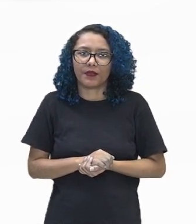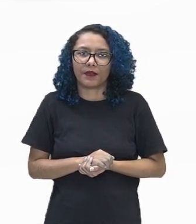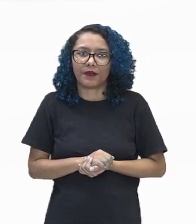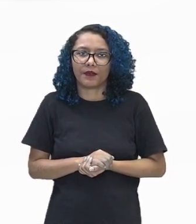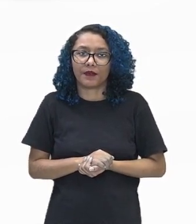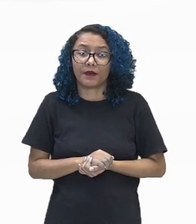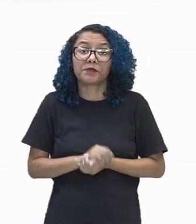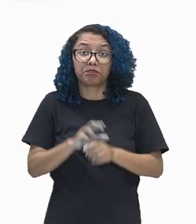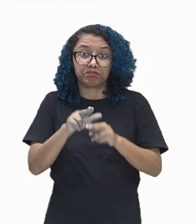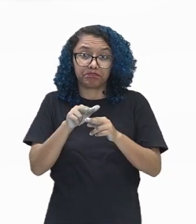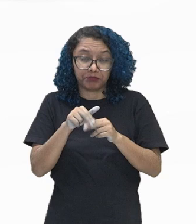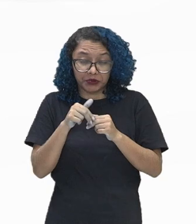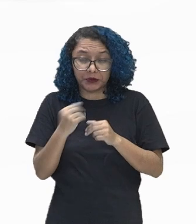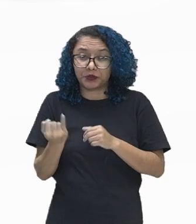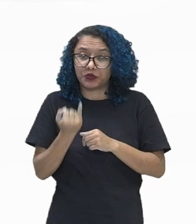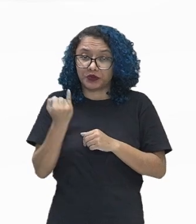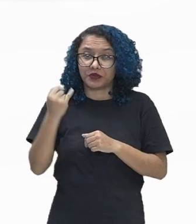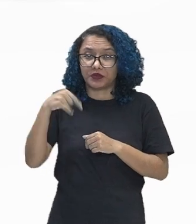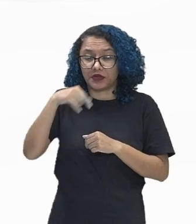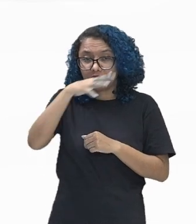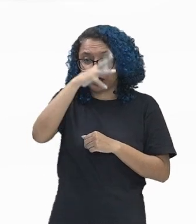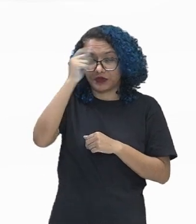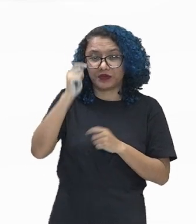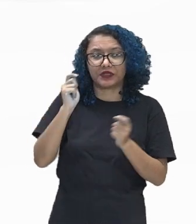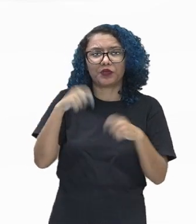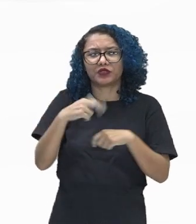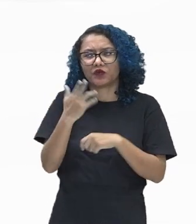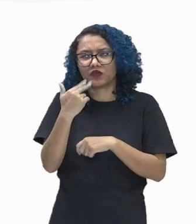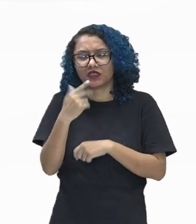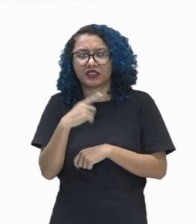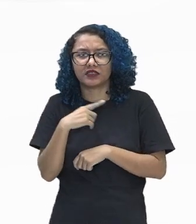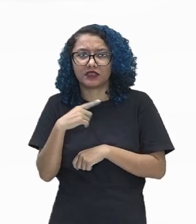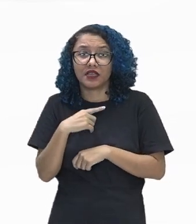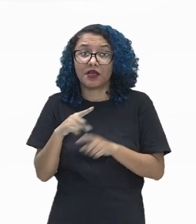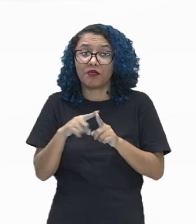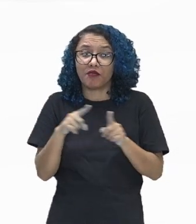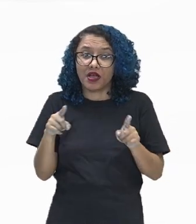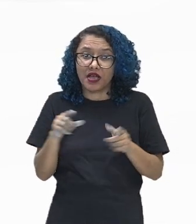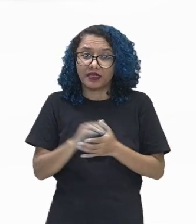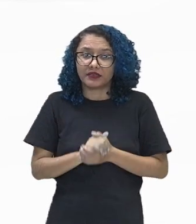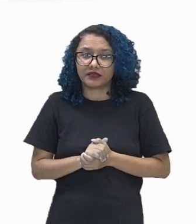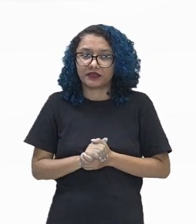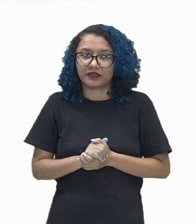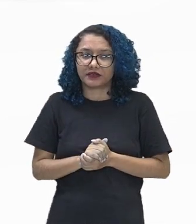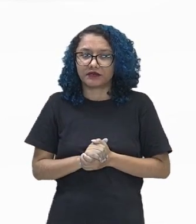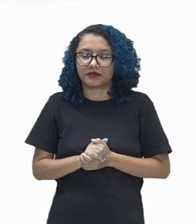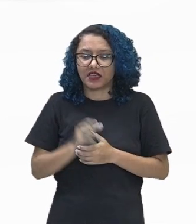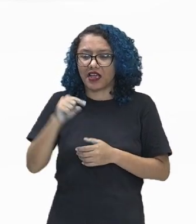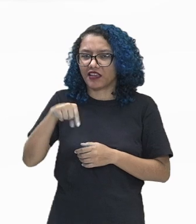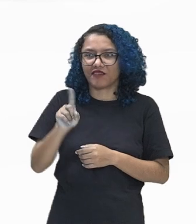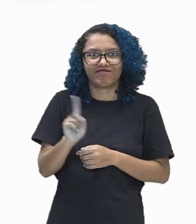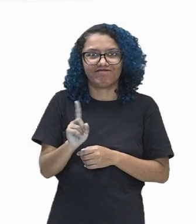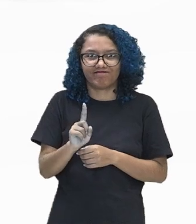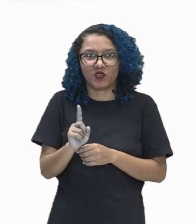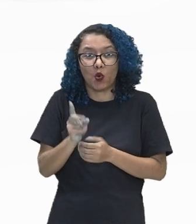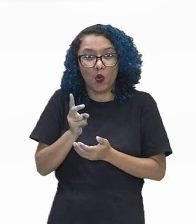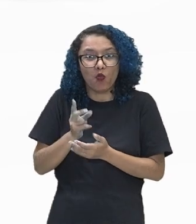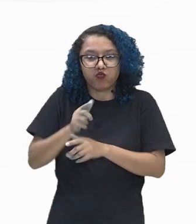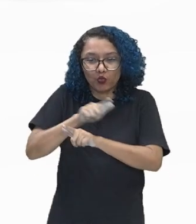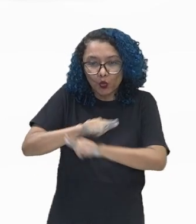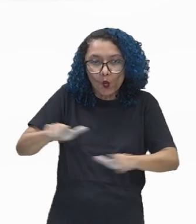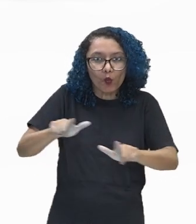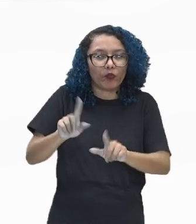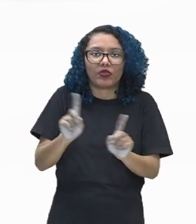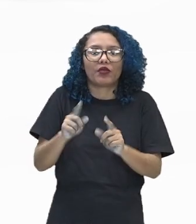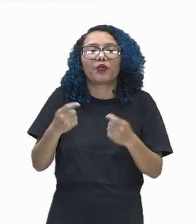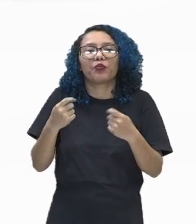o Amazonas, para que tenham nutrientes, mas nós não queremos que aqui se torne um deserto, né? Então, precisamos